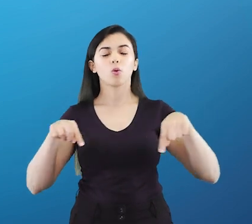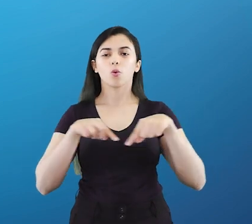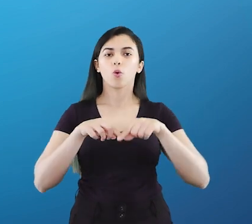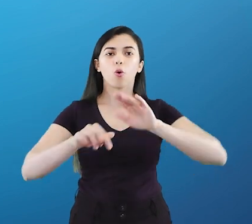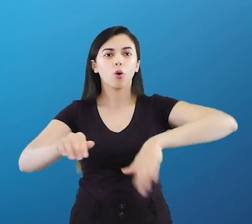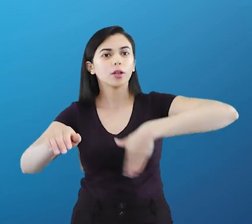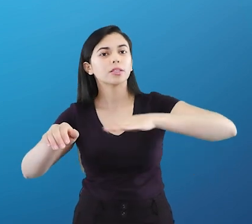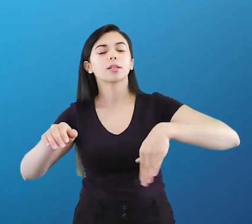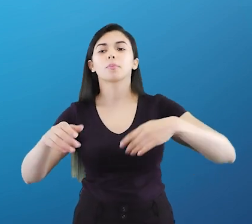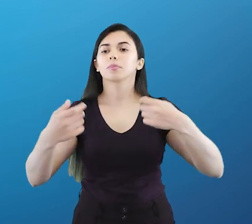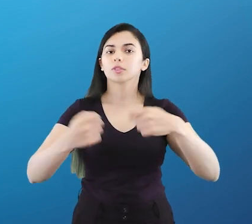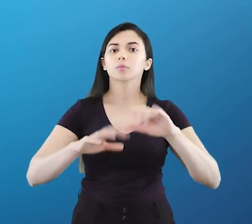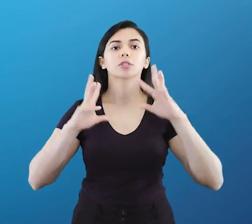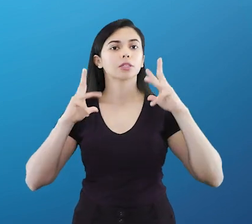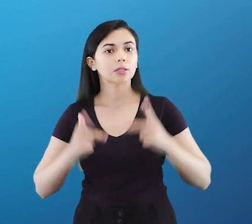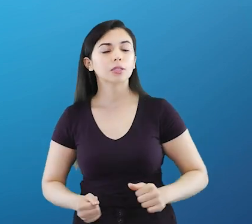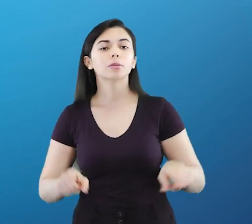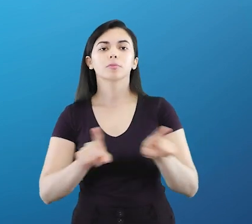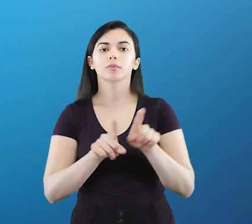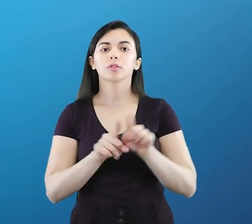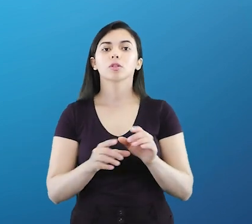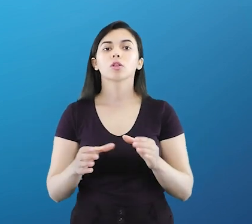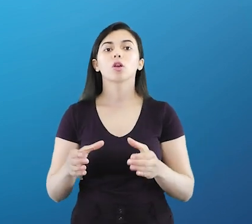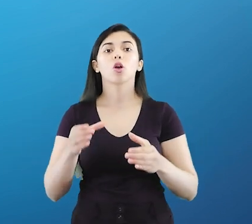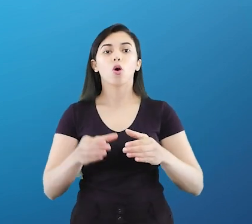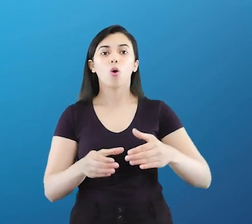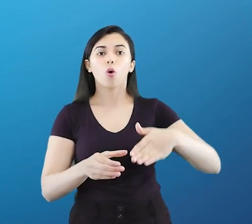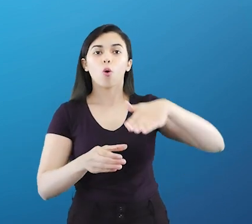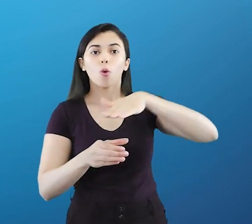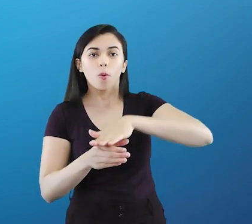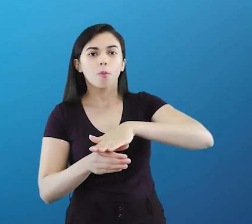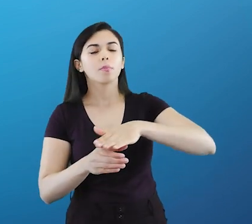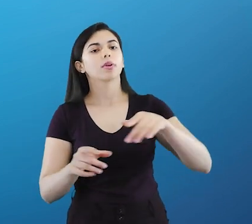caixa d'água seja coberta, não pode haver água parada e